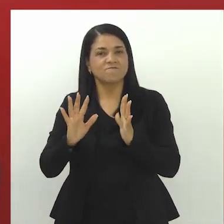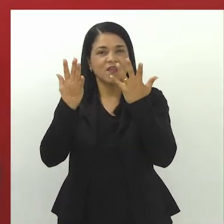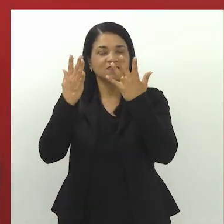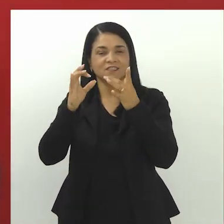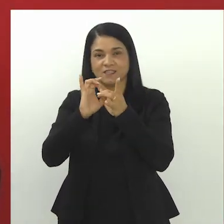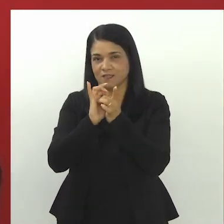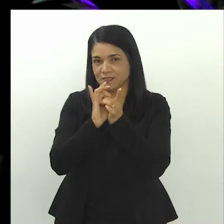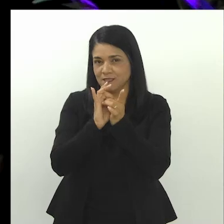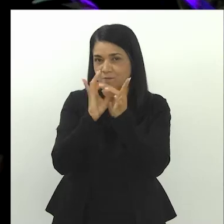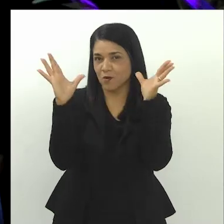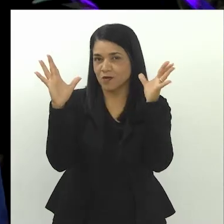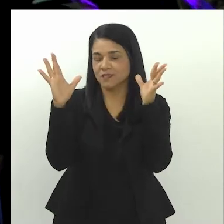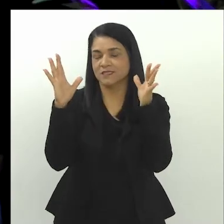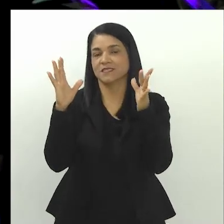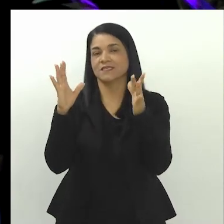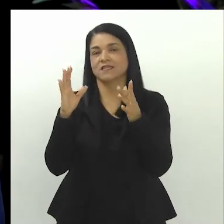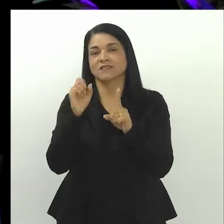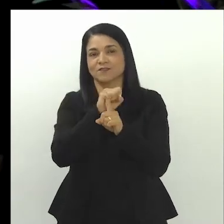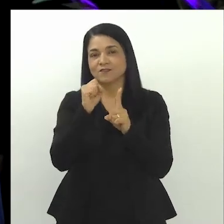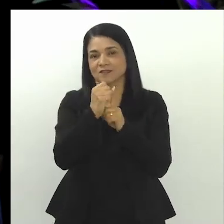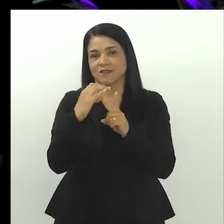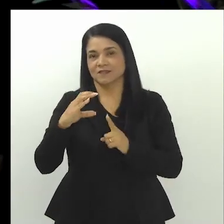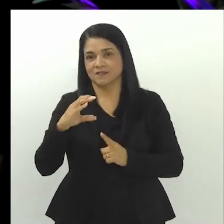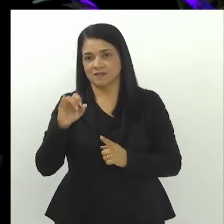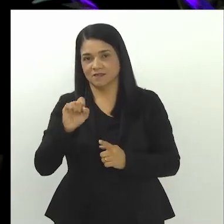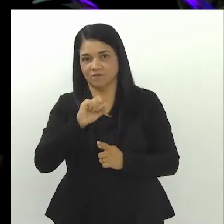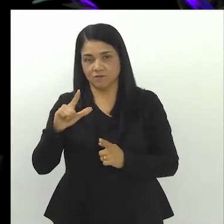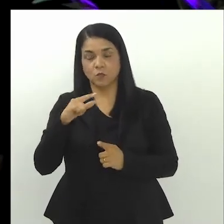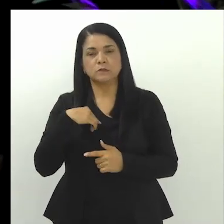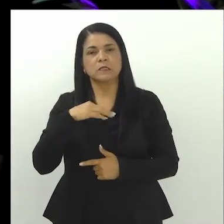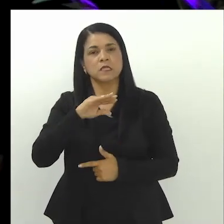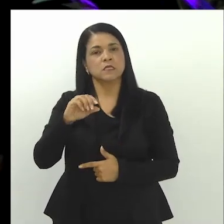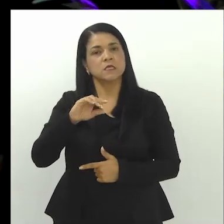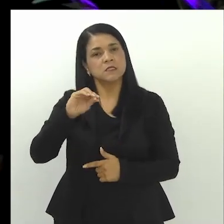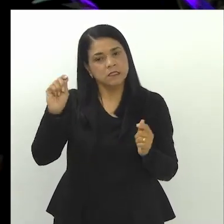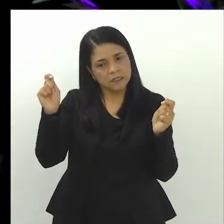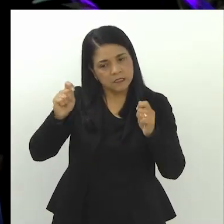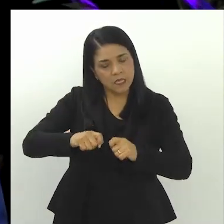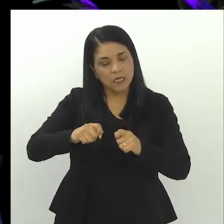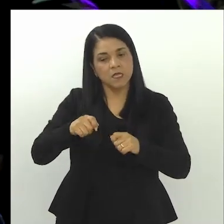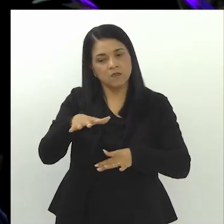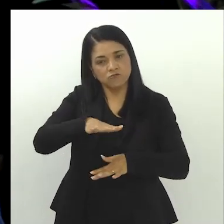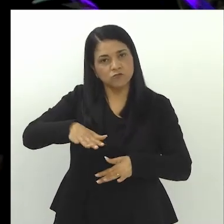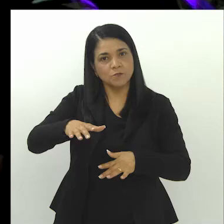grande festa ali da democracia da sociedade civil. Você tinha a possibilidade